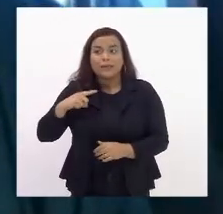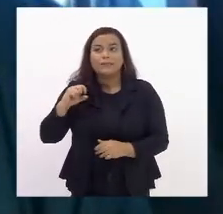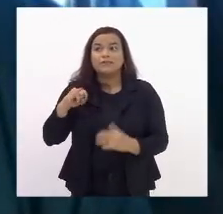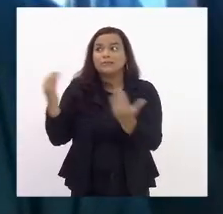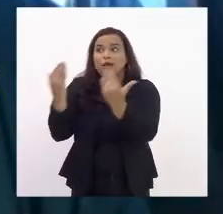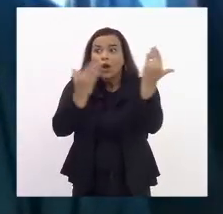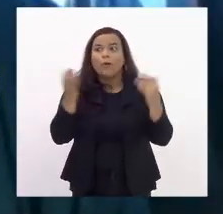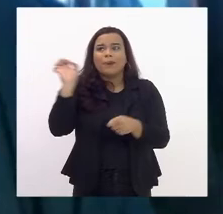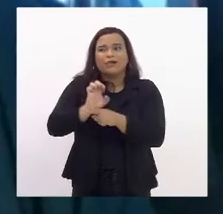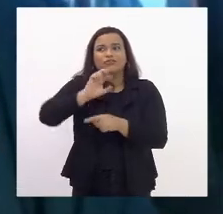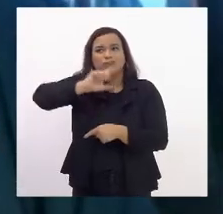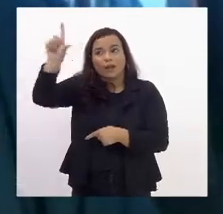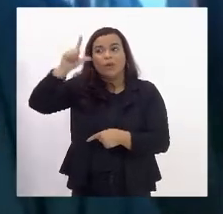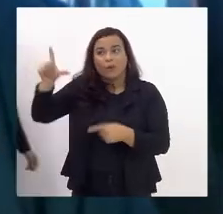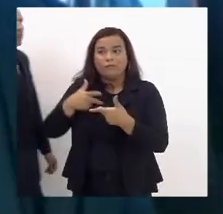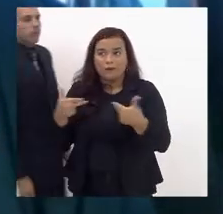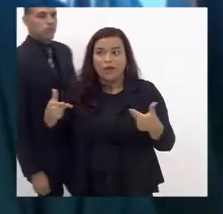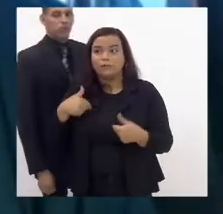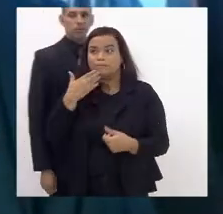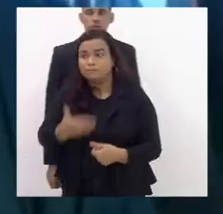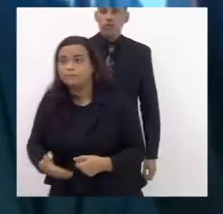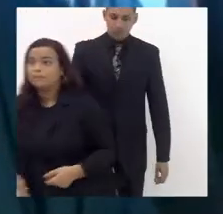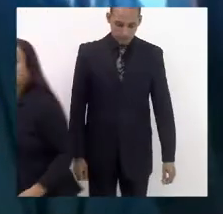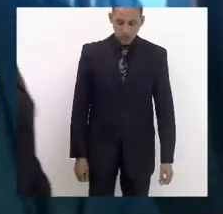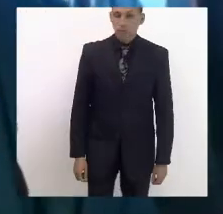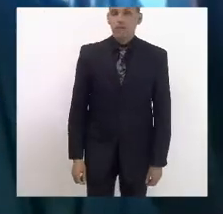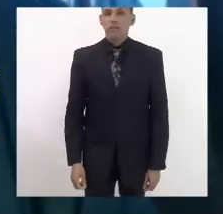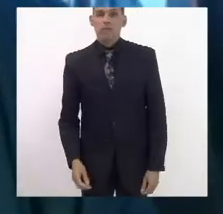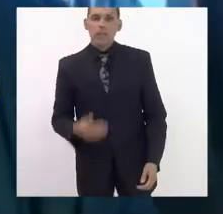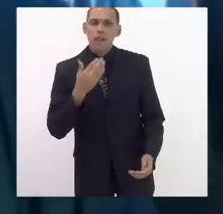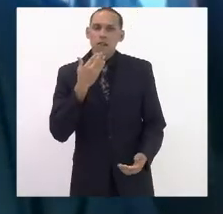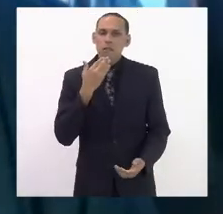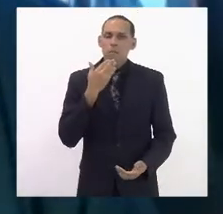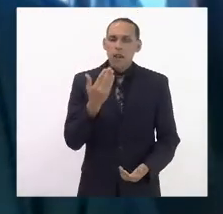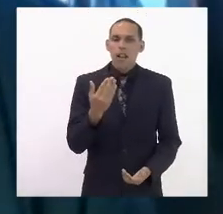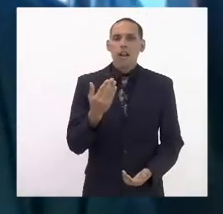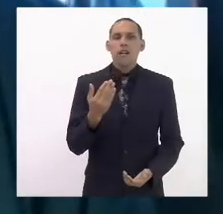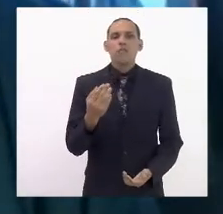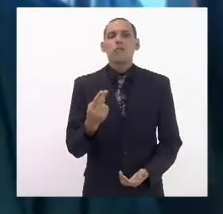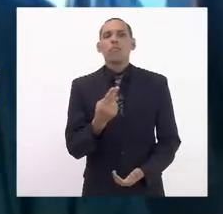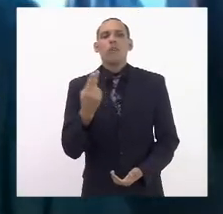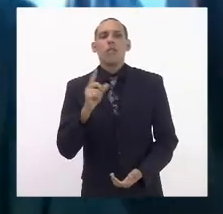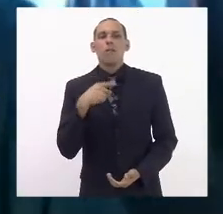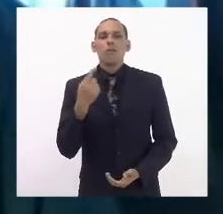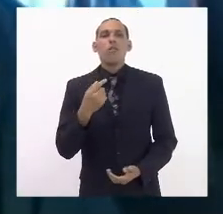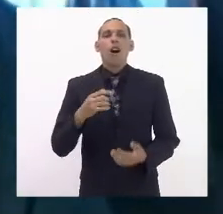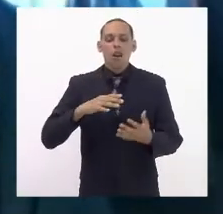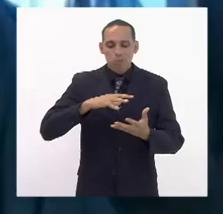aos outros estados. É o que eu lhe rogo em nome da nossa sustentabilidade.